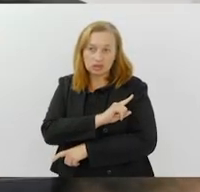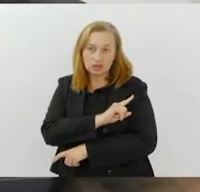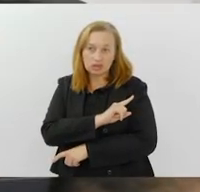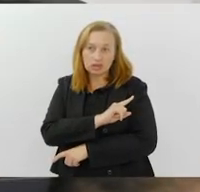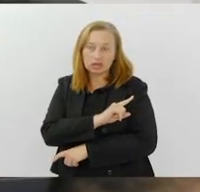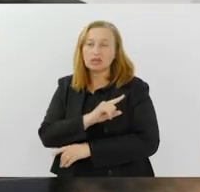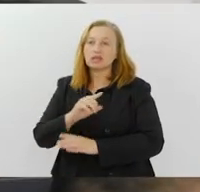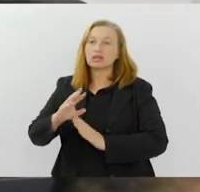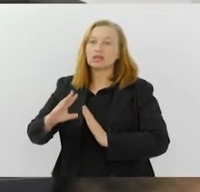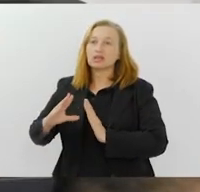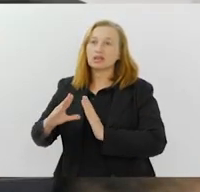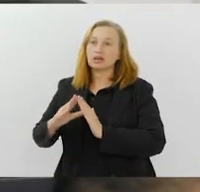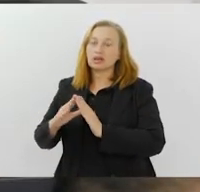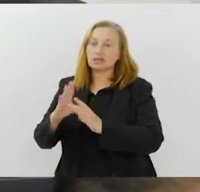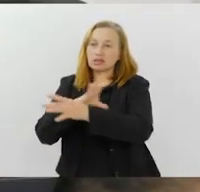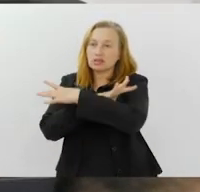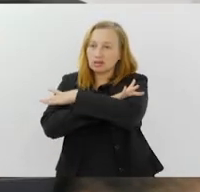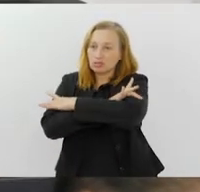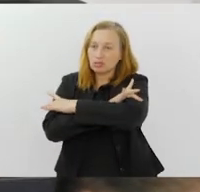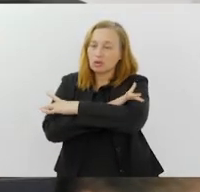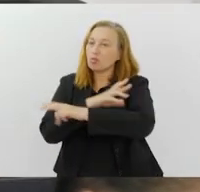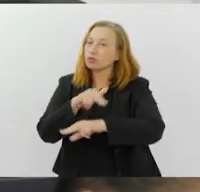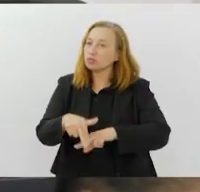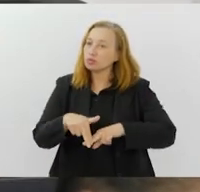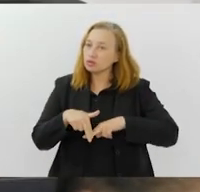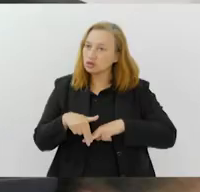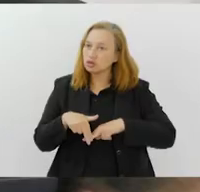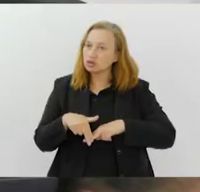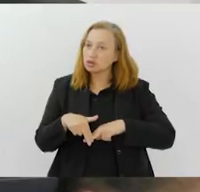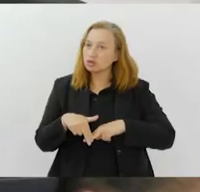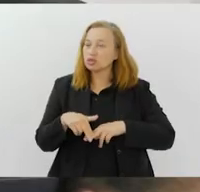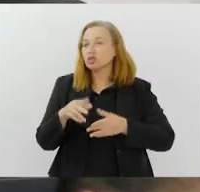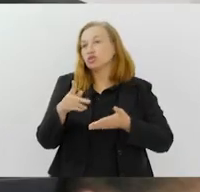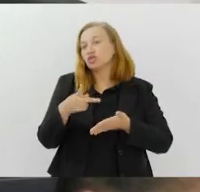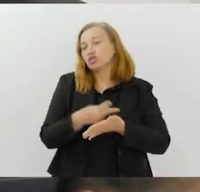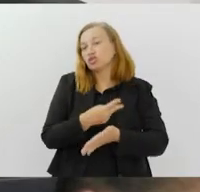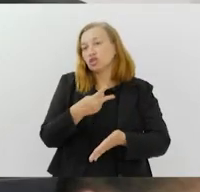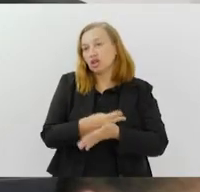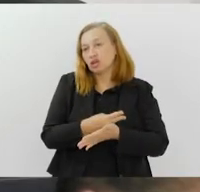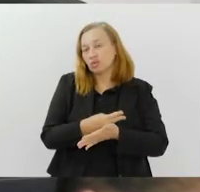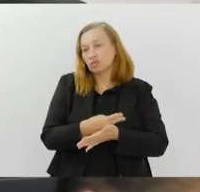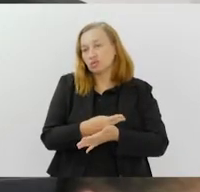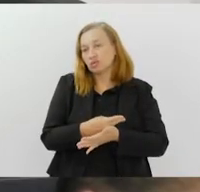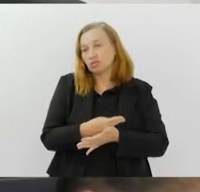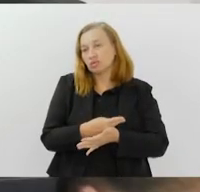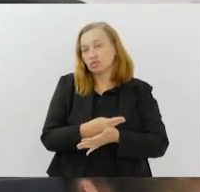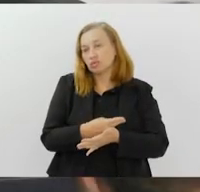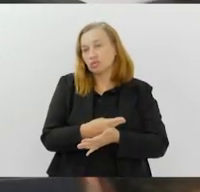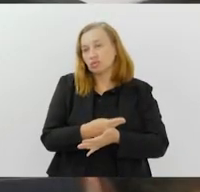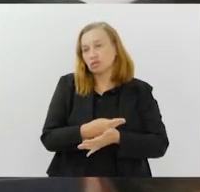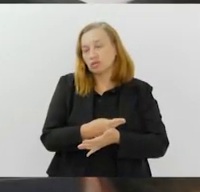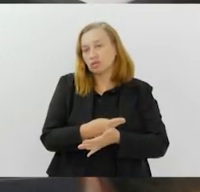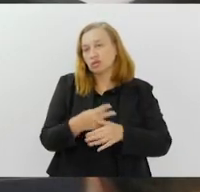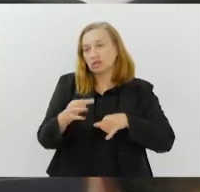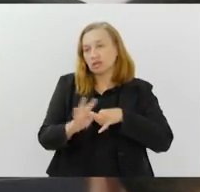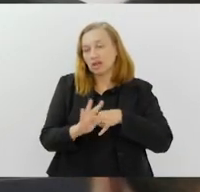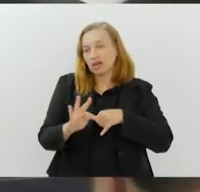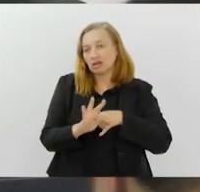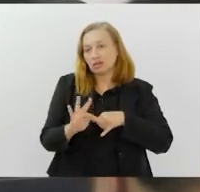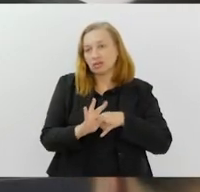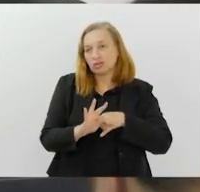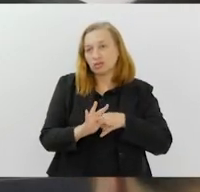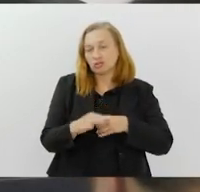blé e por um motivo de falha técnica do carro eu vim tinha que vim peguei vim pegar a